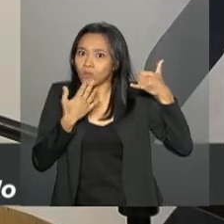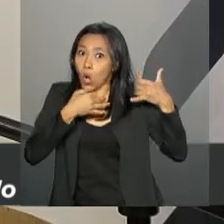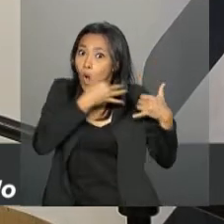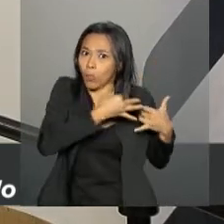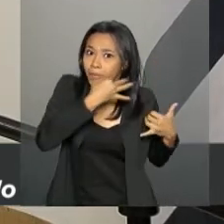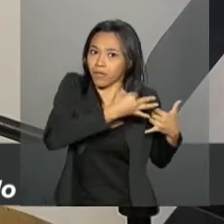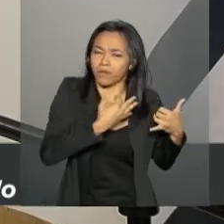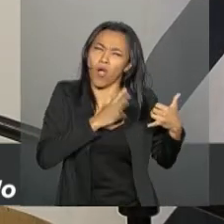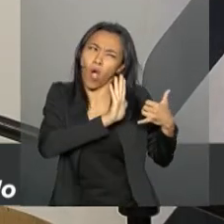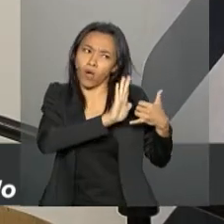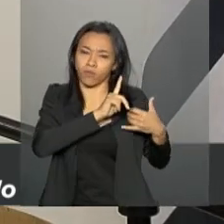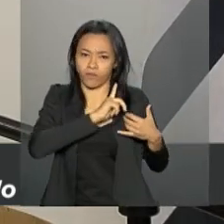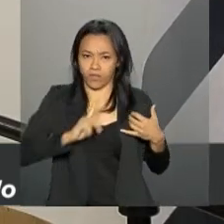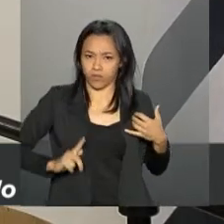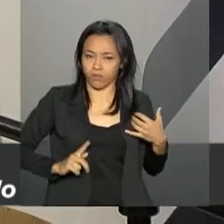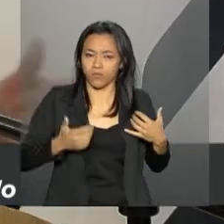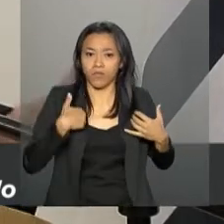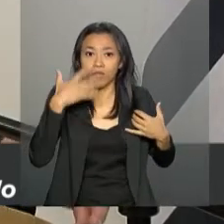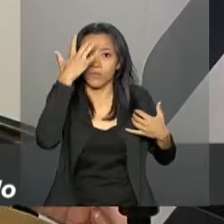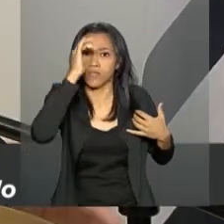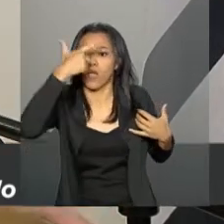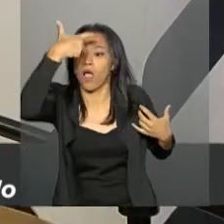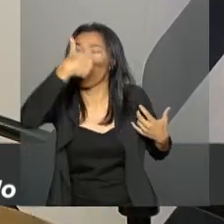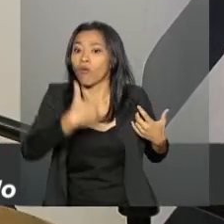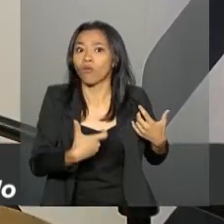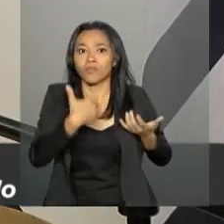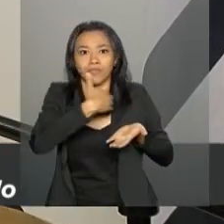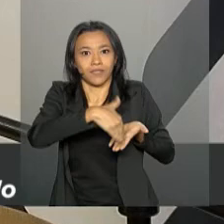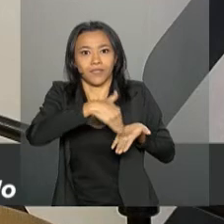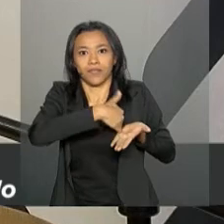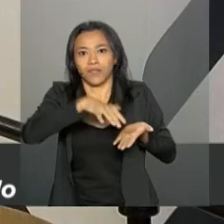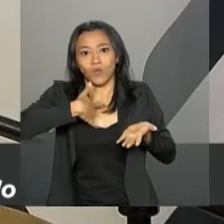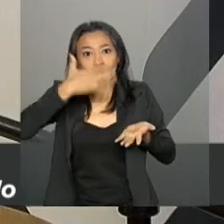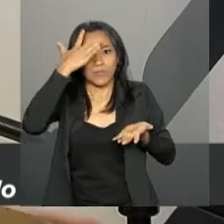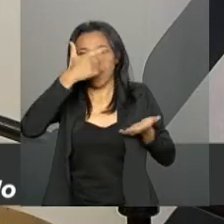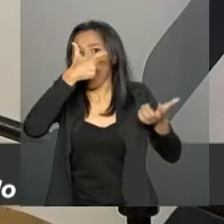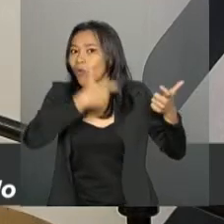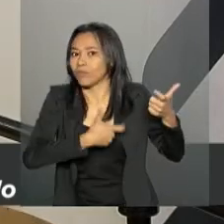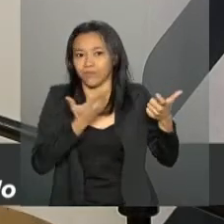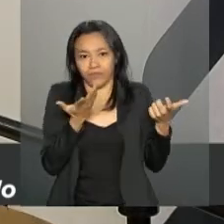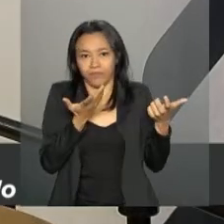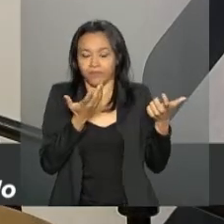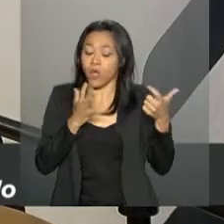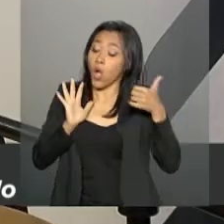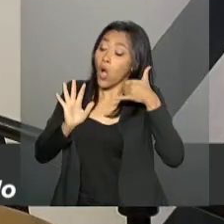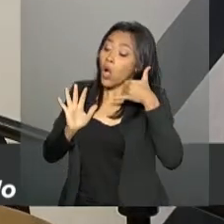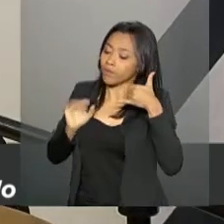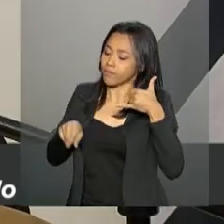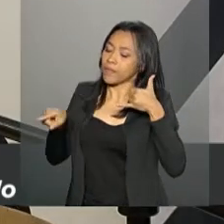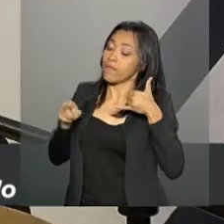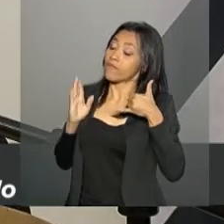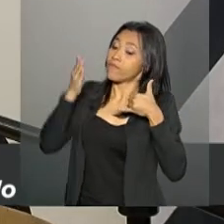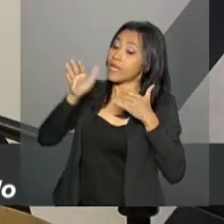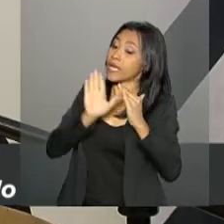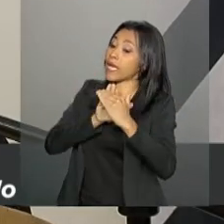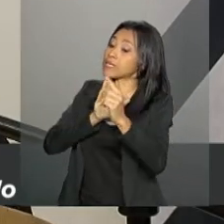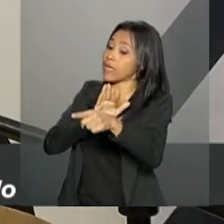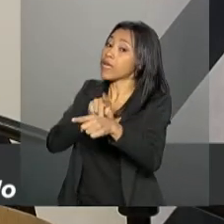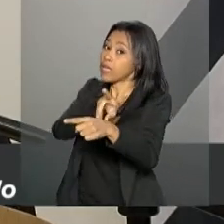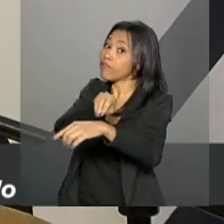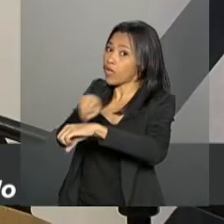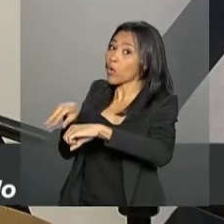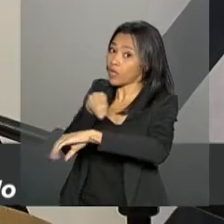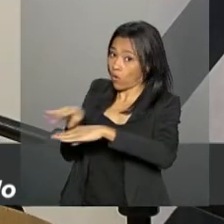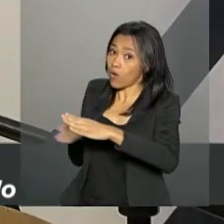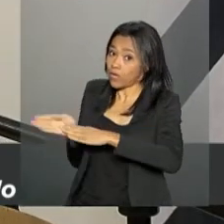E disse, governador, eu não sei nem onde é a Secretaria de Segurança Pública. Ele me disse, olha, passa na casa do Zé Carlos Dias que ele vai dizer para você onde